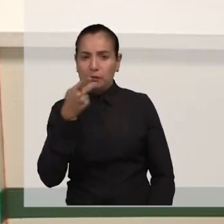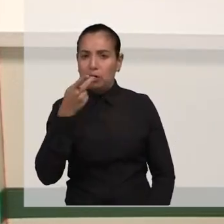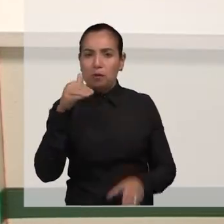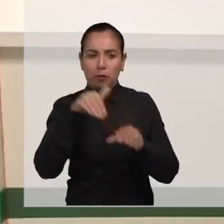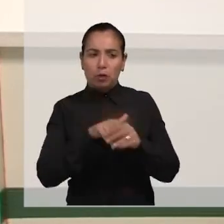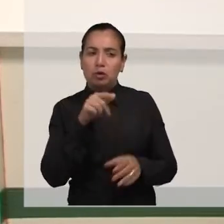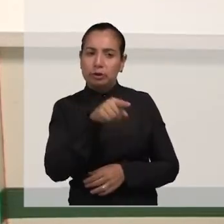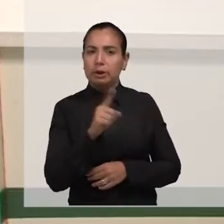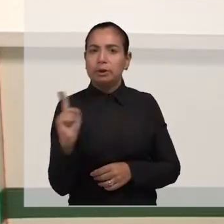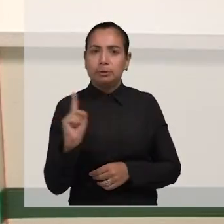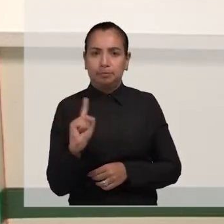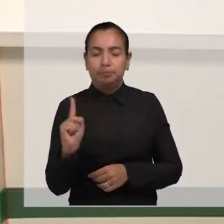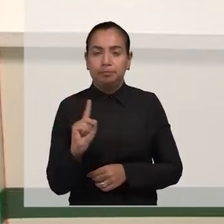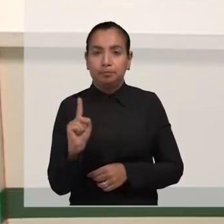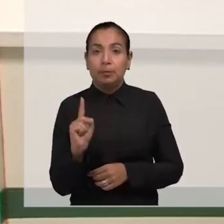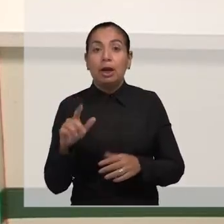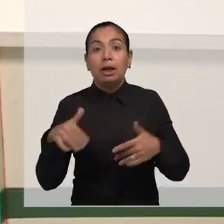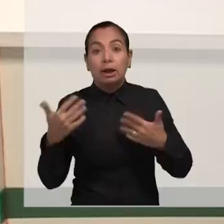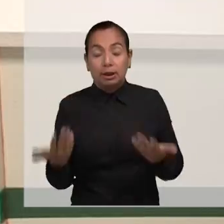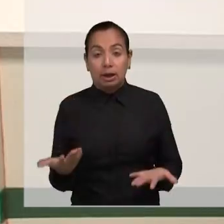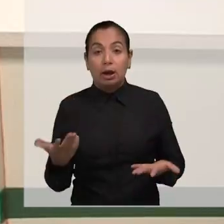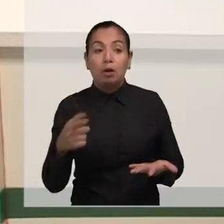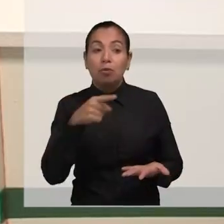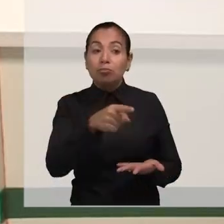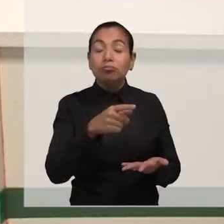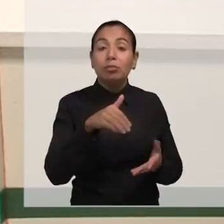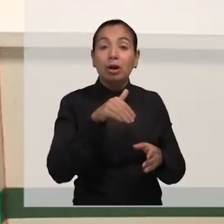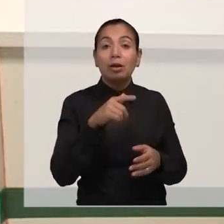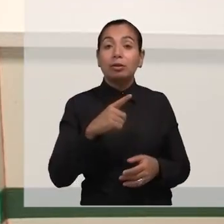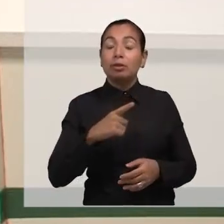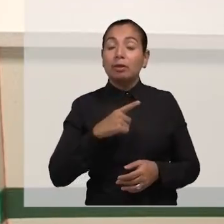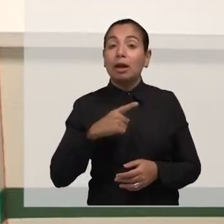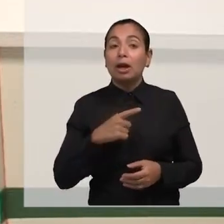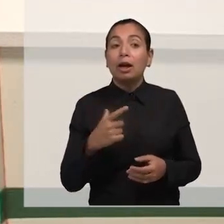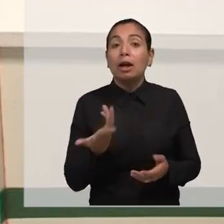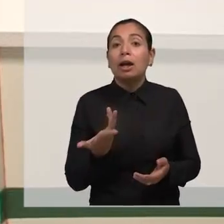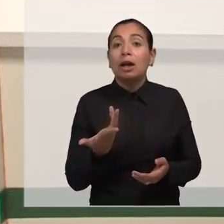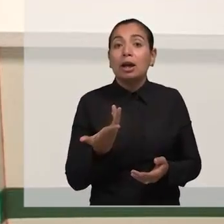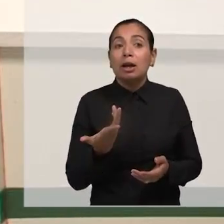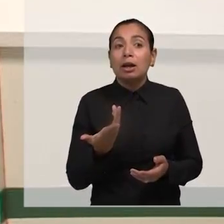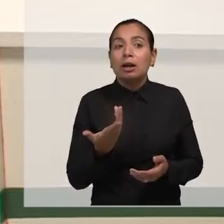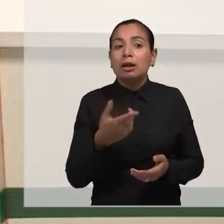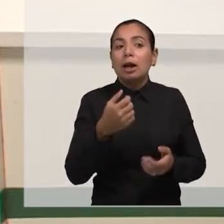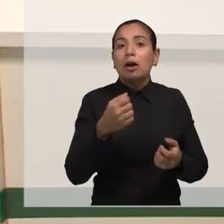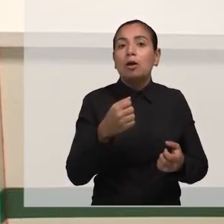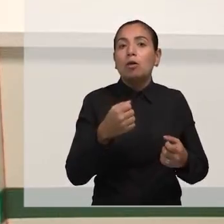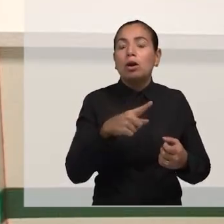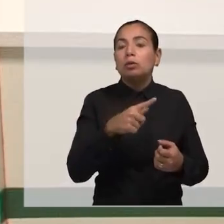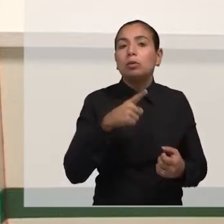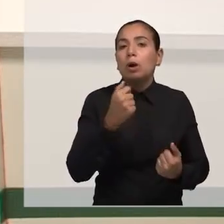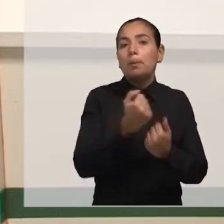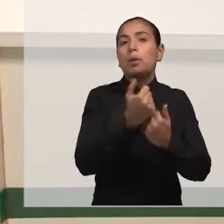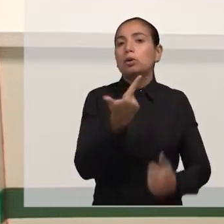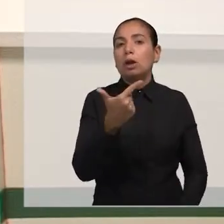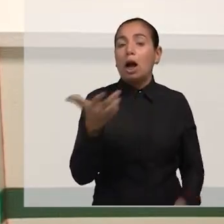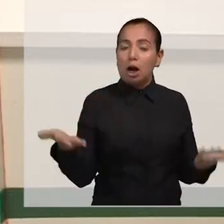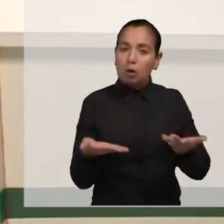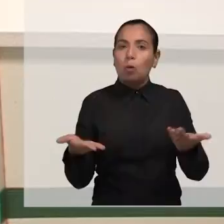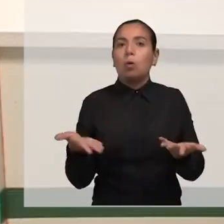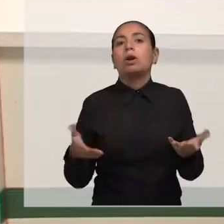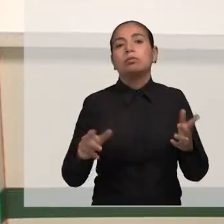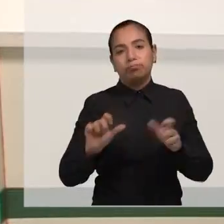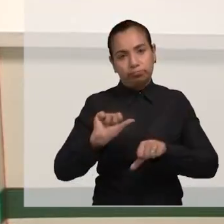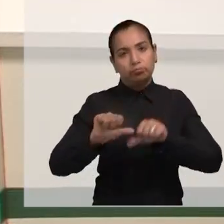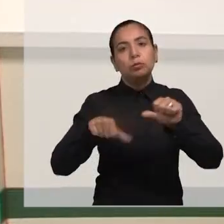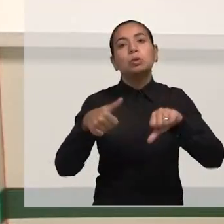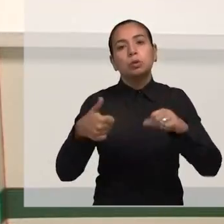pensa que é fácil a coisa? Não é fácil, não. E a política no Ceará hoje está igual a do Brasil. É chute na canela, dedo nos